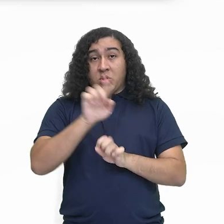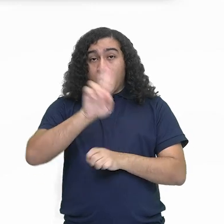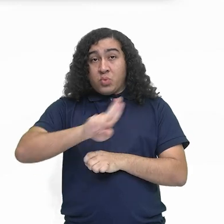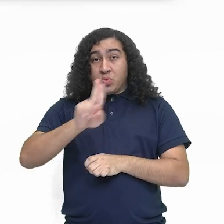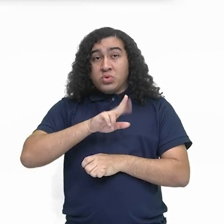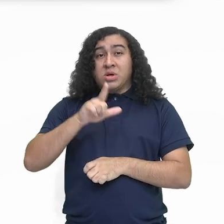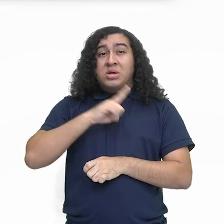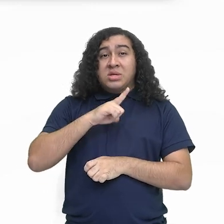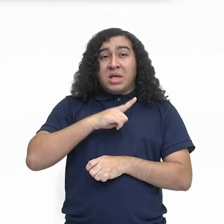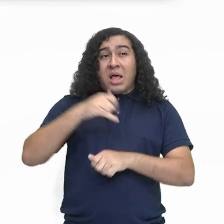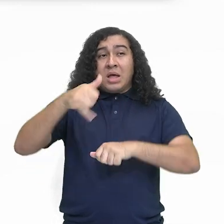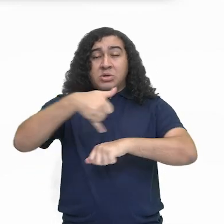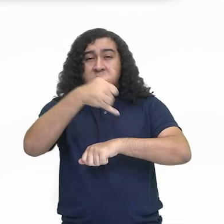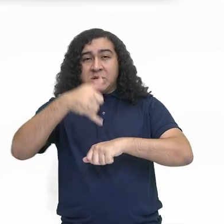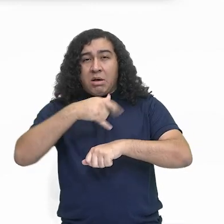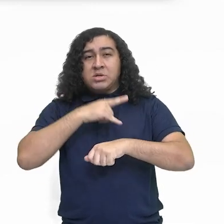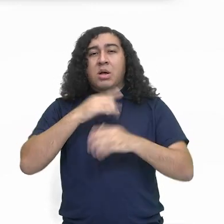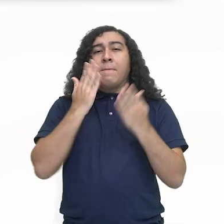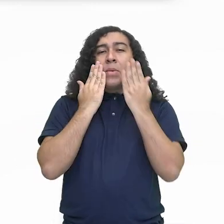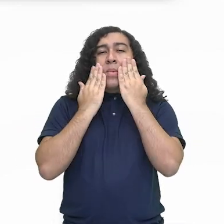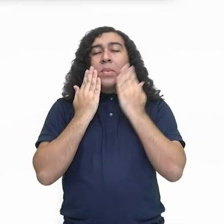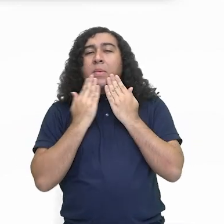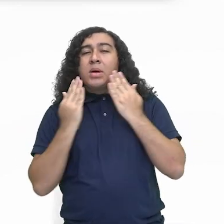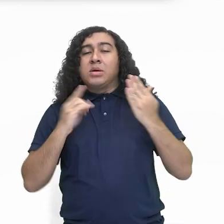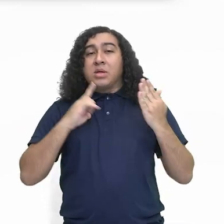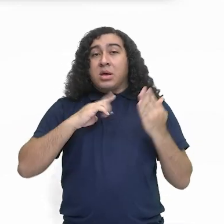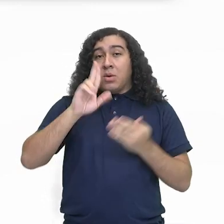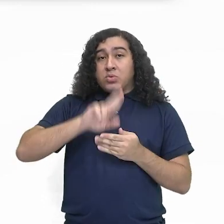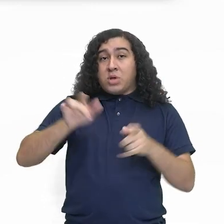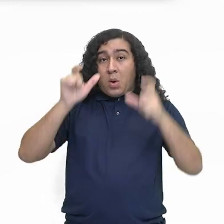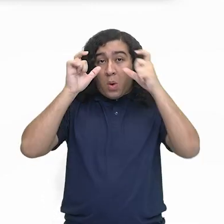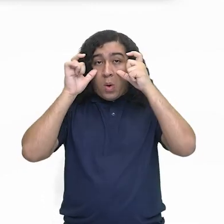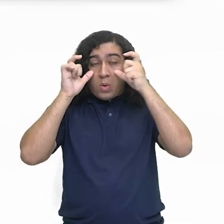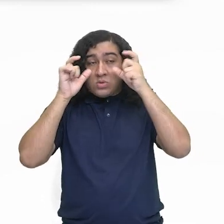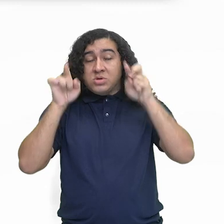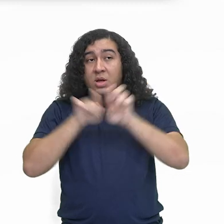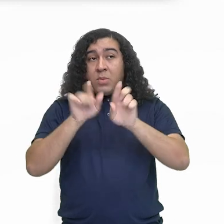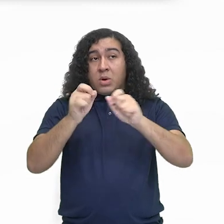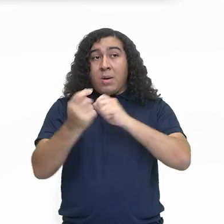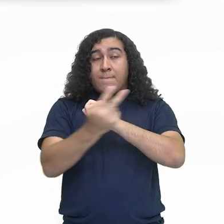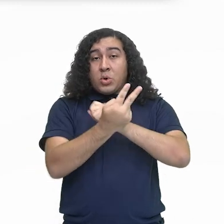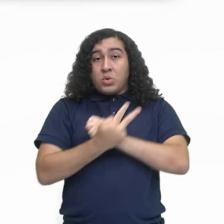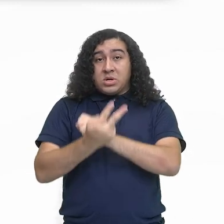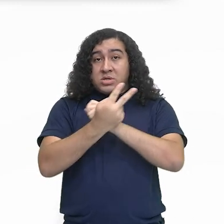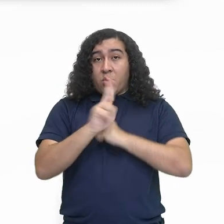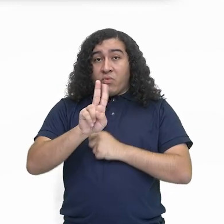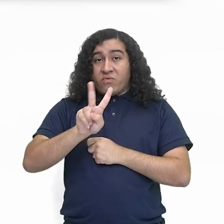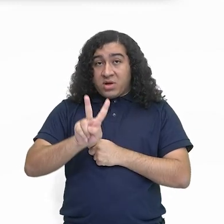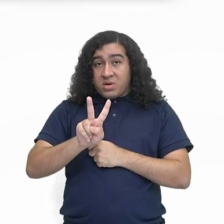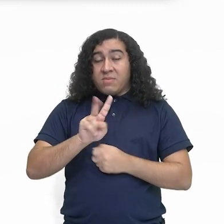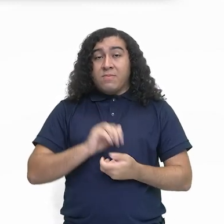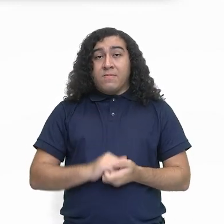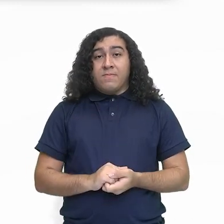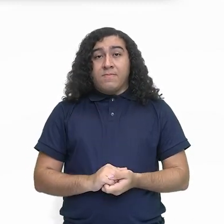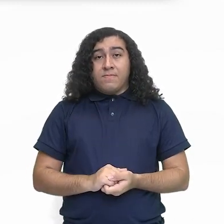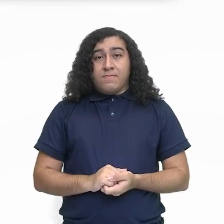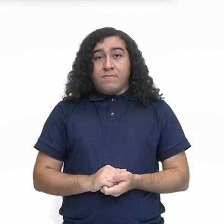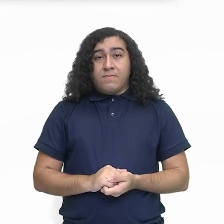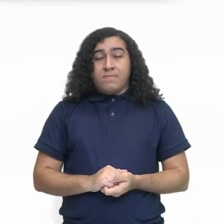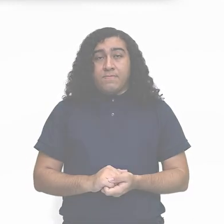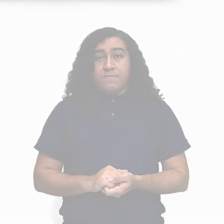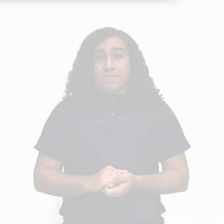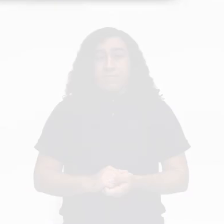protetor solar, cuidar ali dos seus olhos, usando um óculos, também com uma proteção UV, né, entre